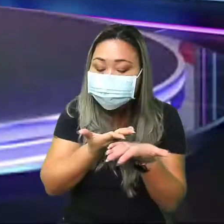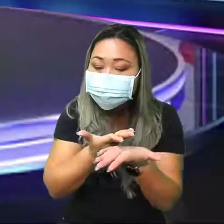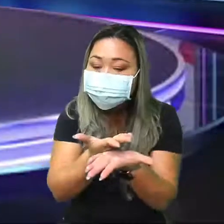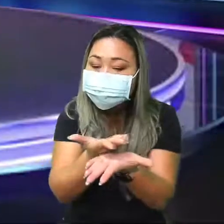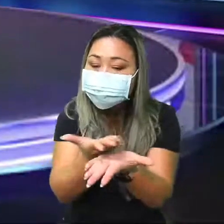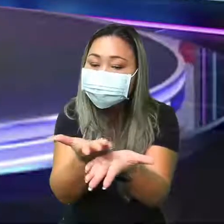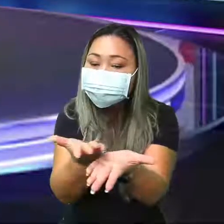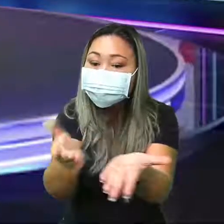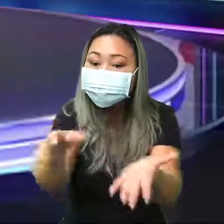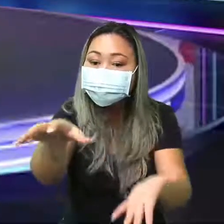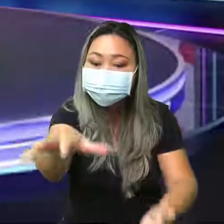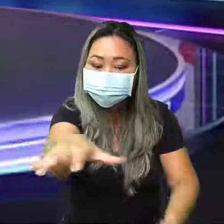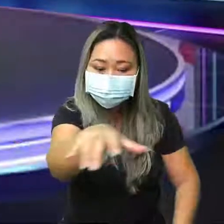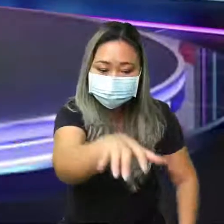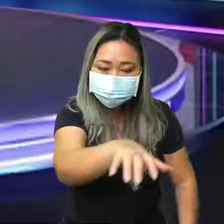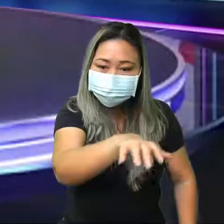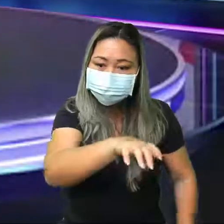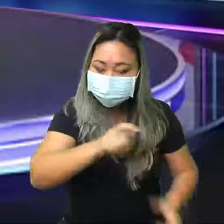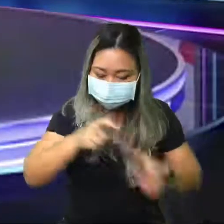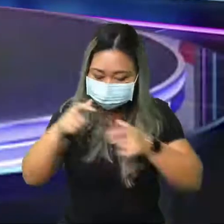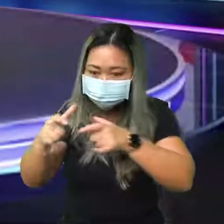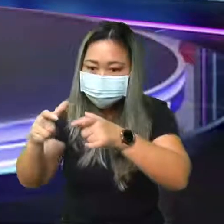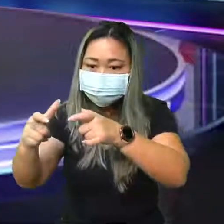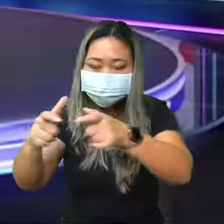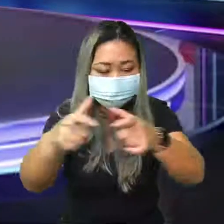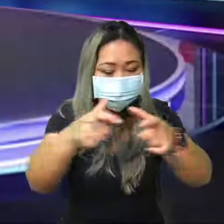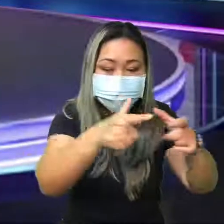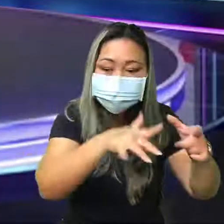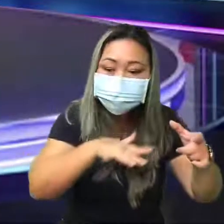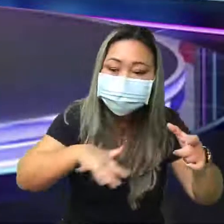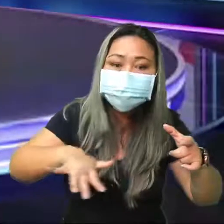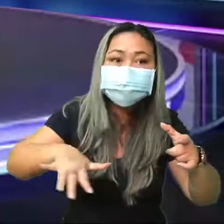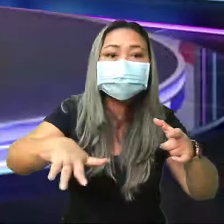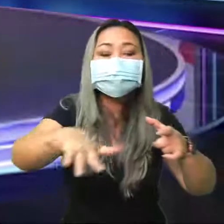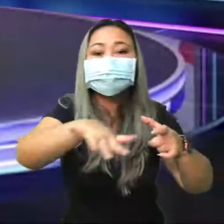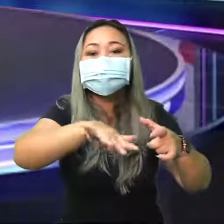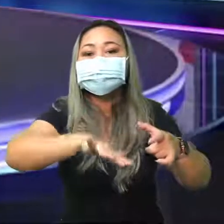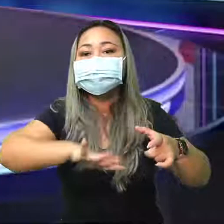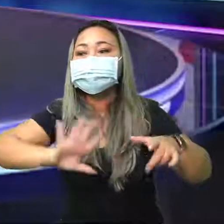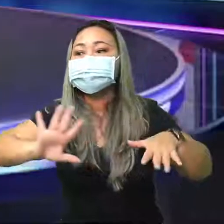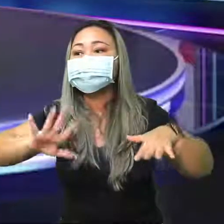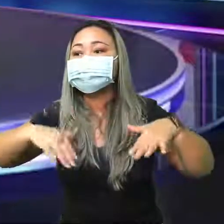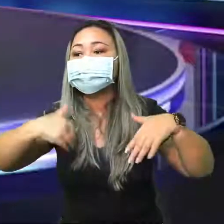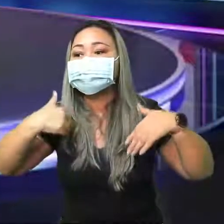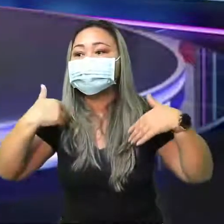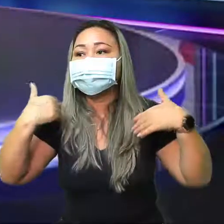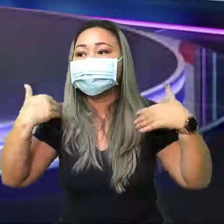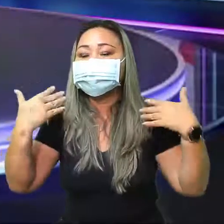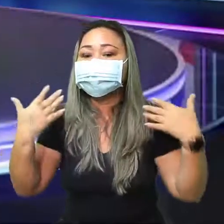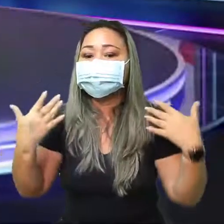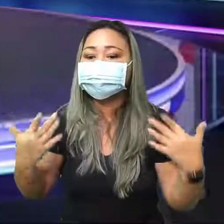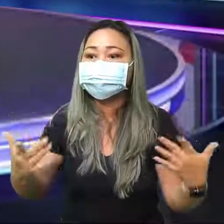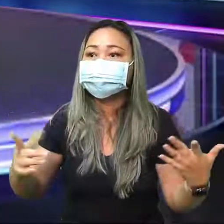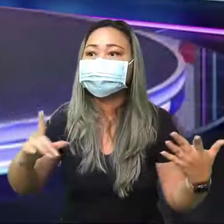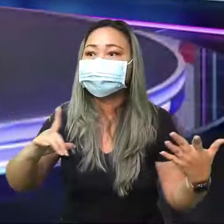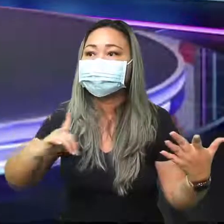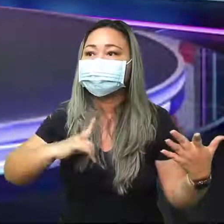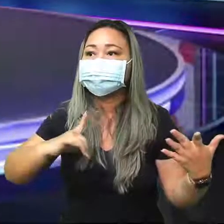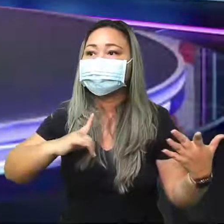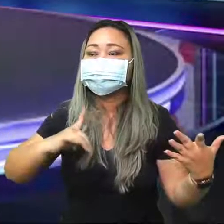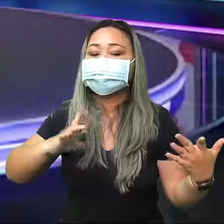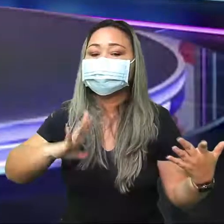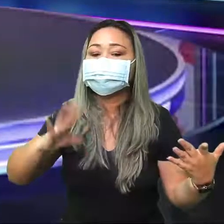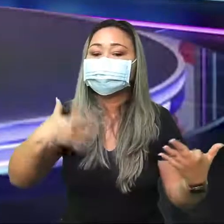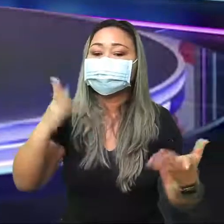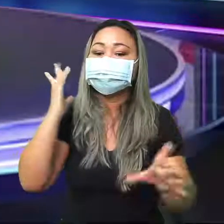disponibilidade desses ambientes. E nesses ambientes, tá? Em cada um deles, você vai